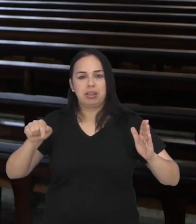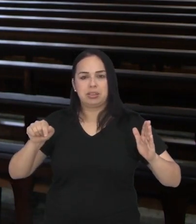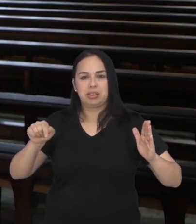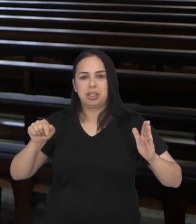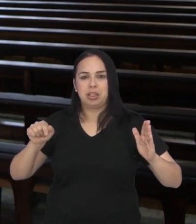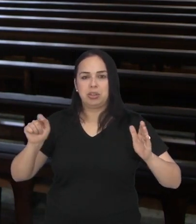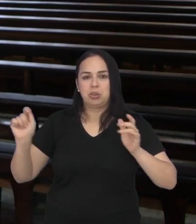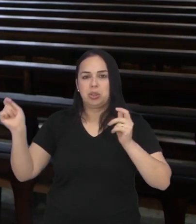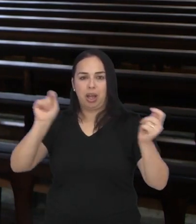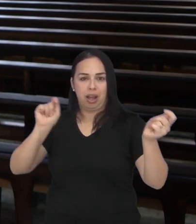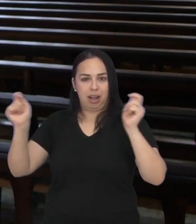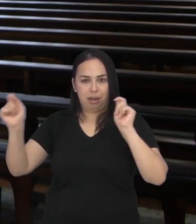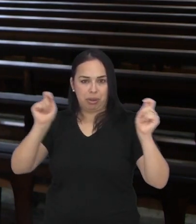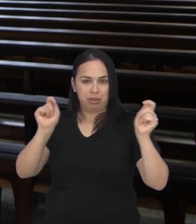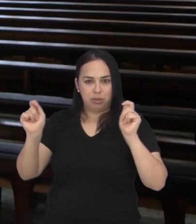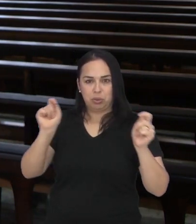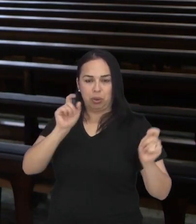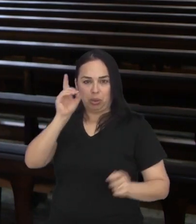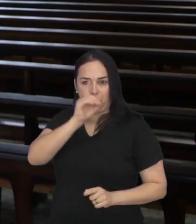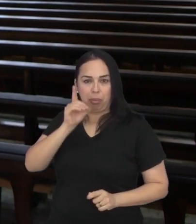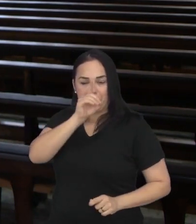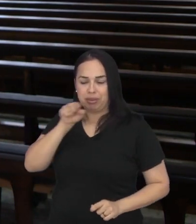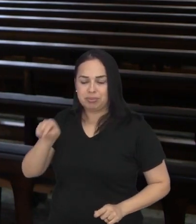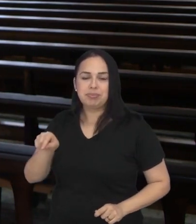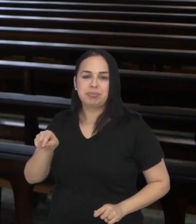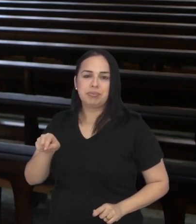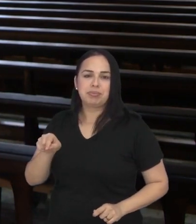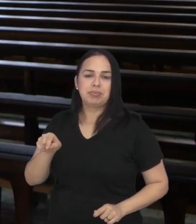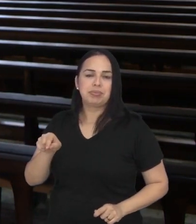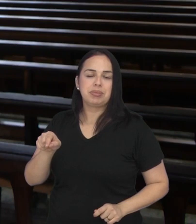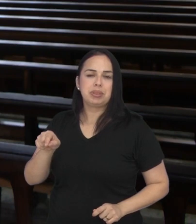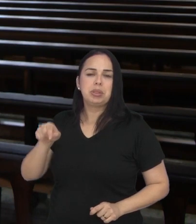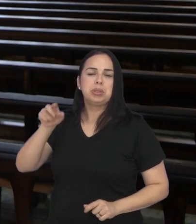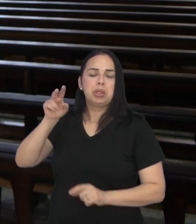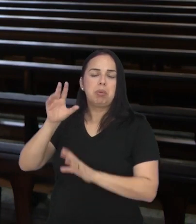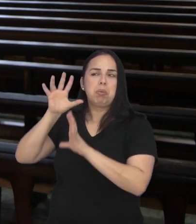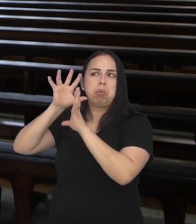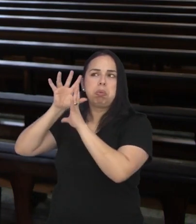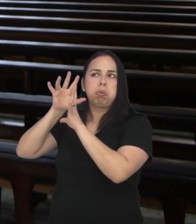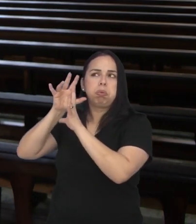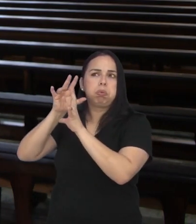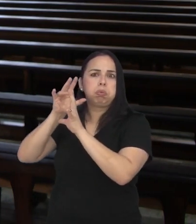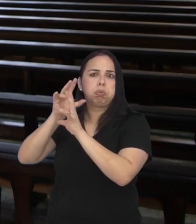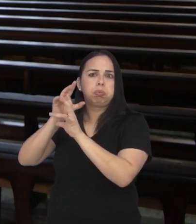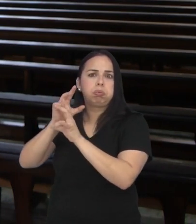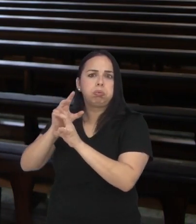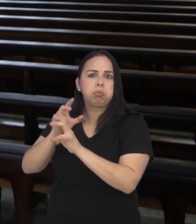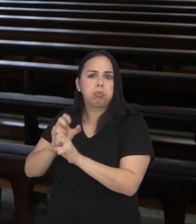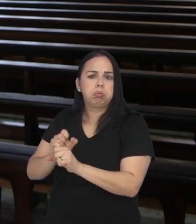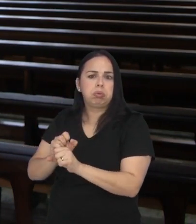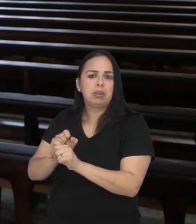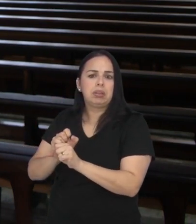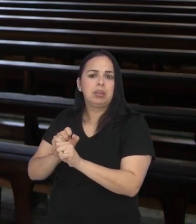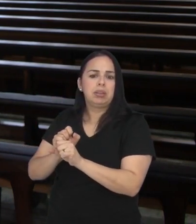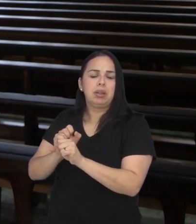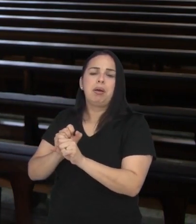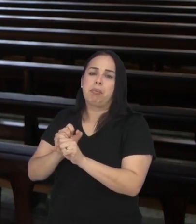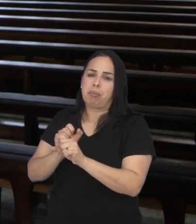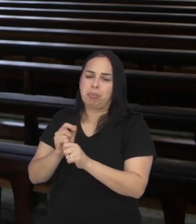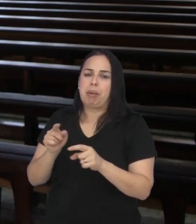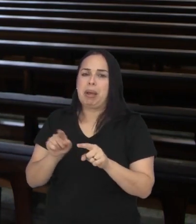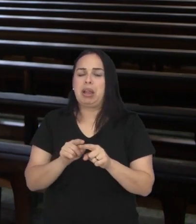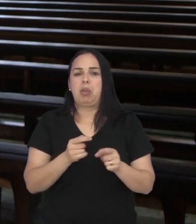Estamos de volta com Semana Legislativa e vamos falar de responsabilidade na hora de descartar entulhos. Pois é, aqui em São José o